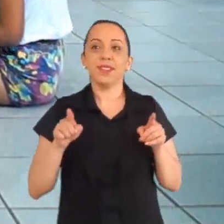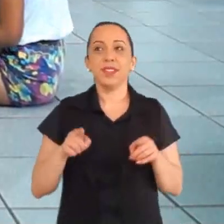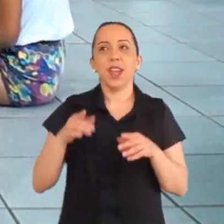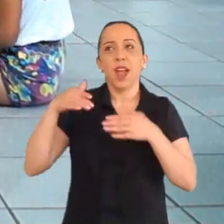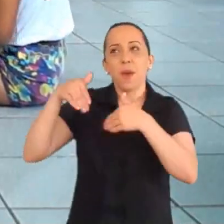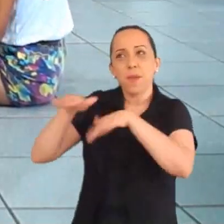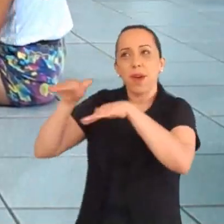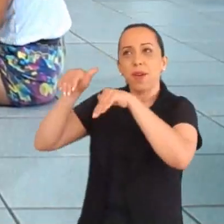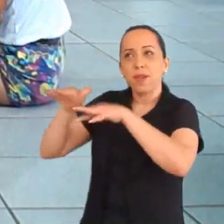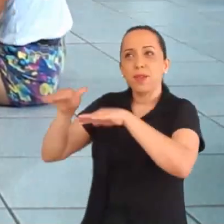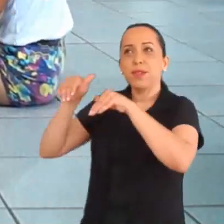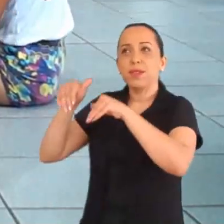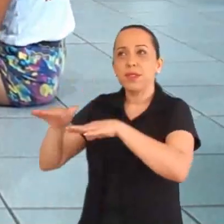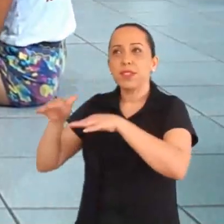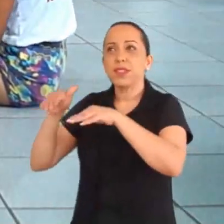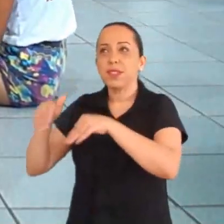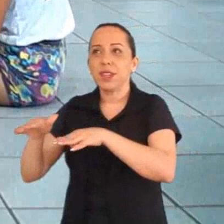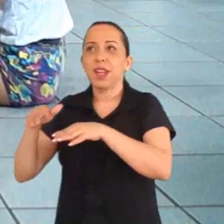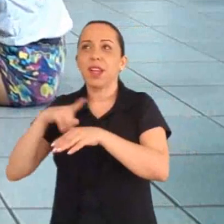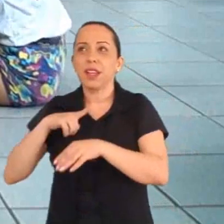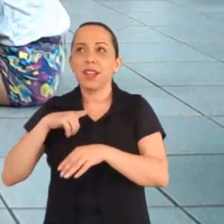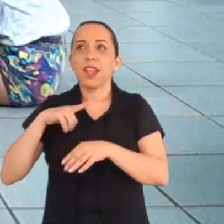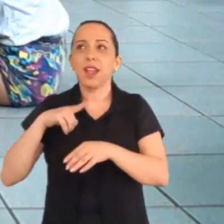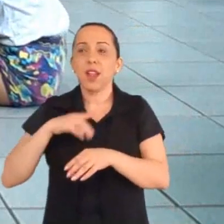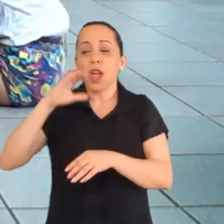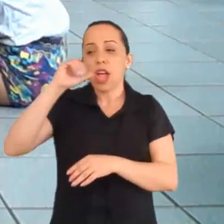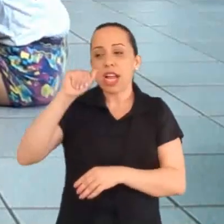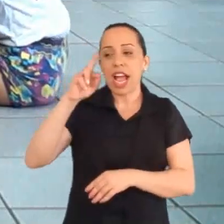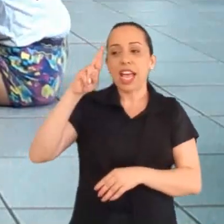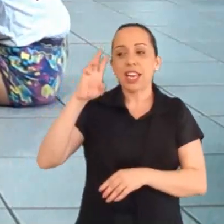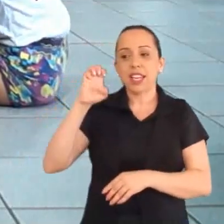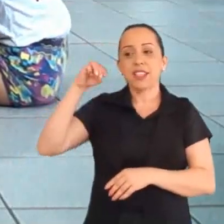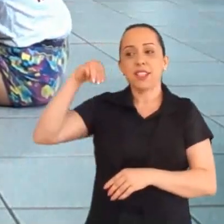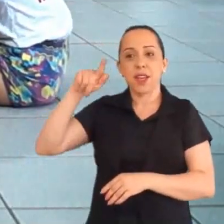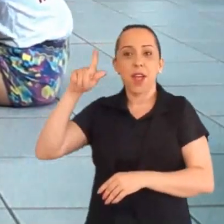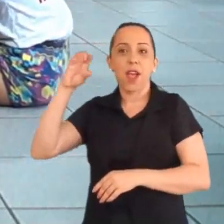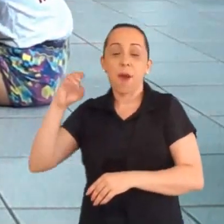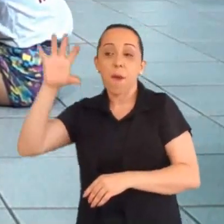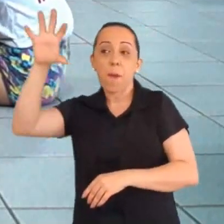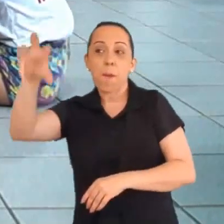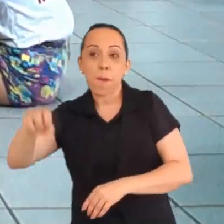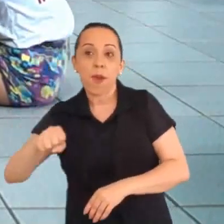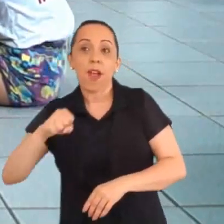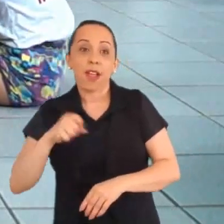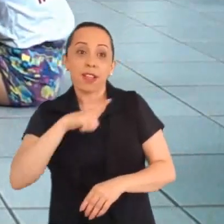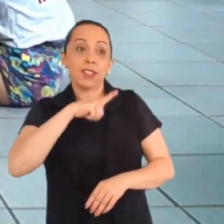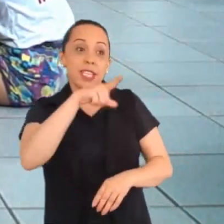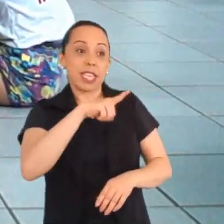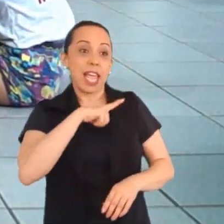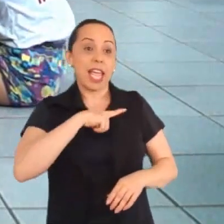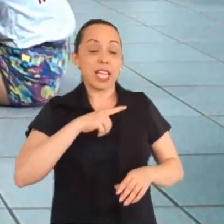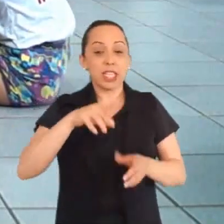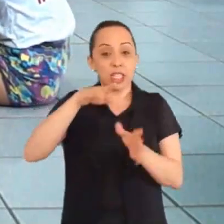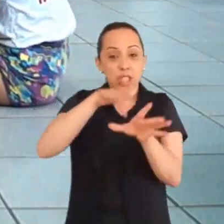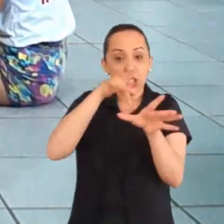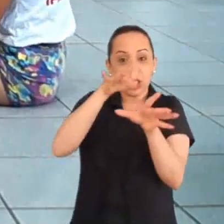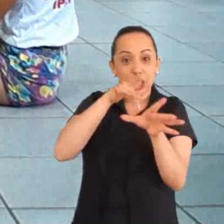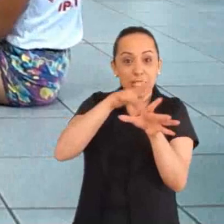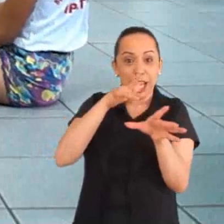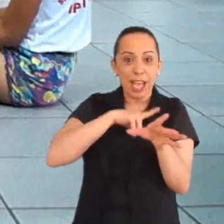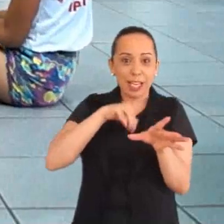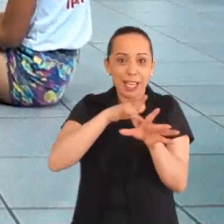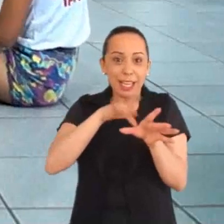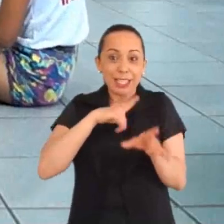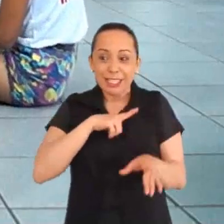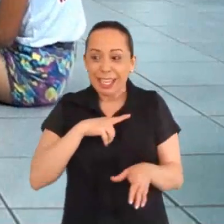Sai bicho papão, seu bicho caramelo, vem aqui pegar quem tá de chinelo.